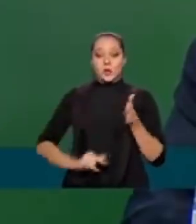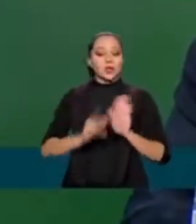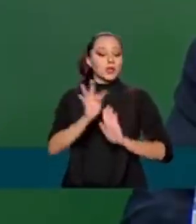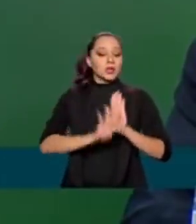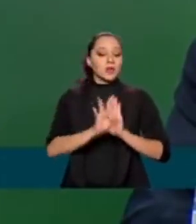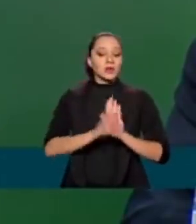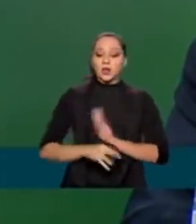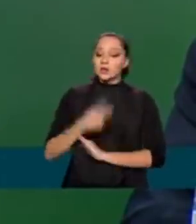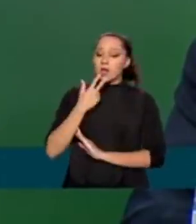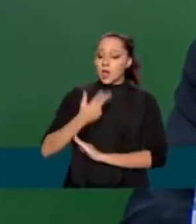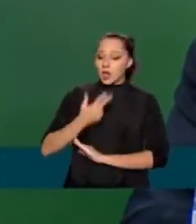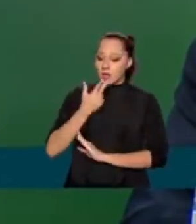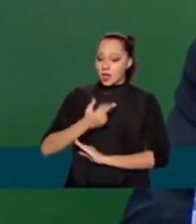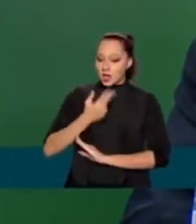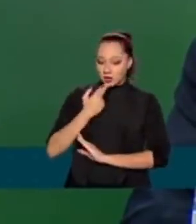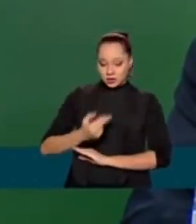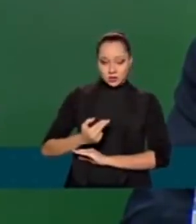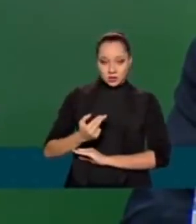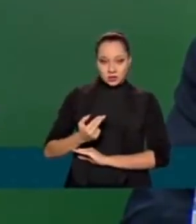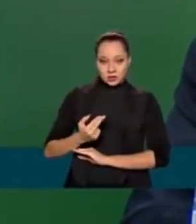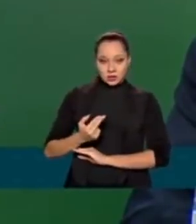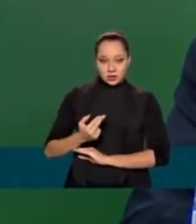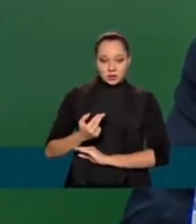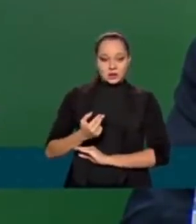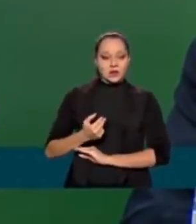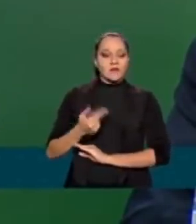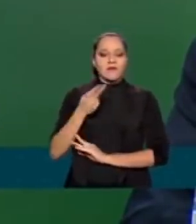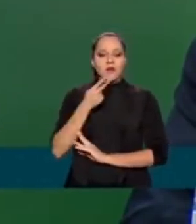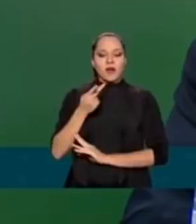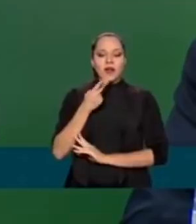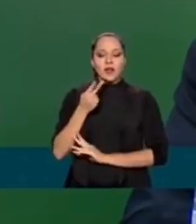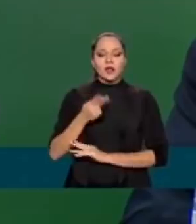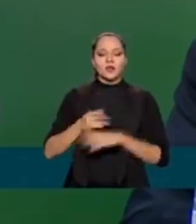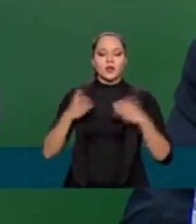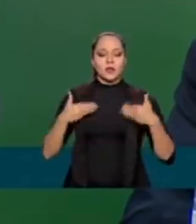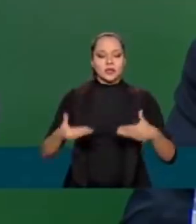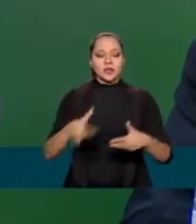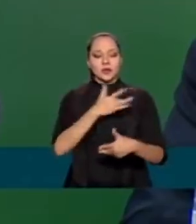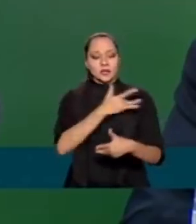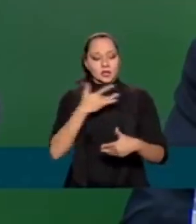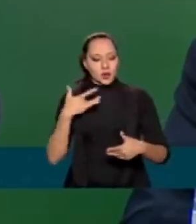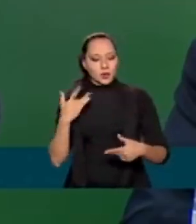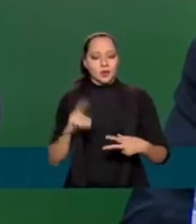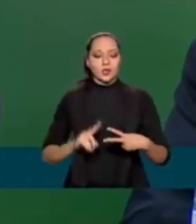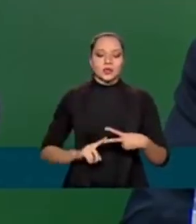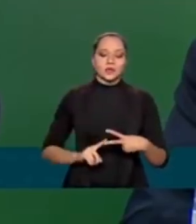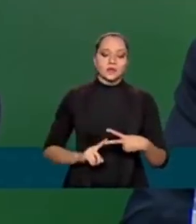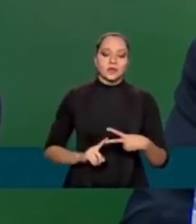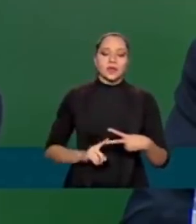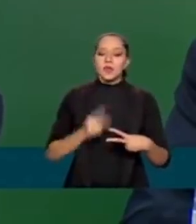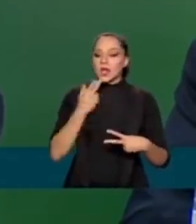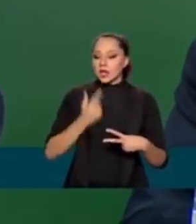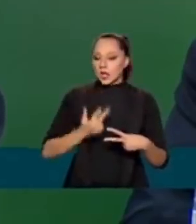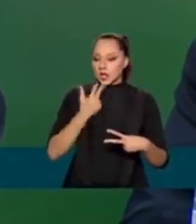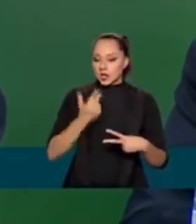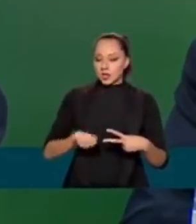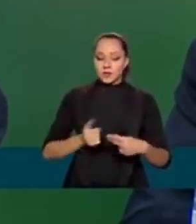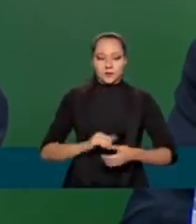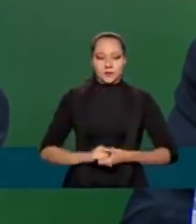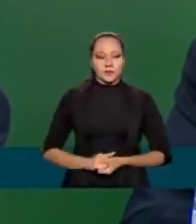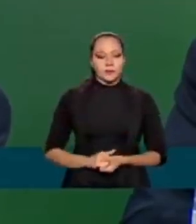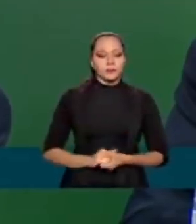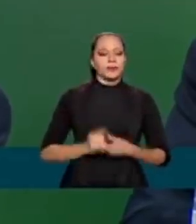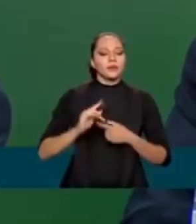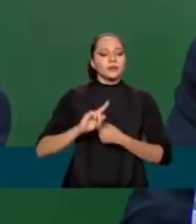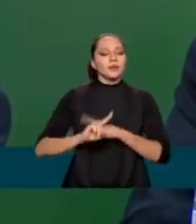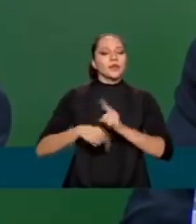inglês. Fala do Ministério da Saúde em inglês.